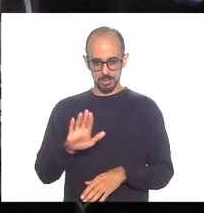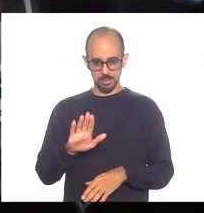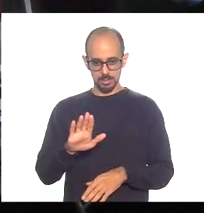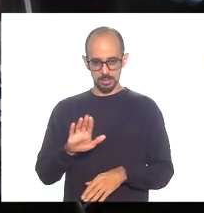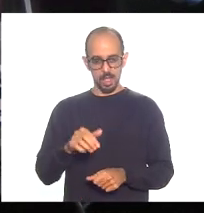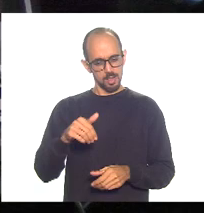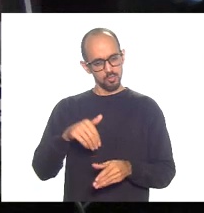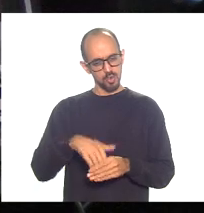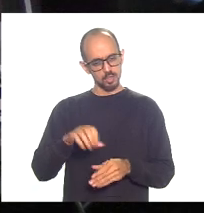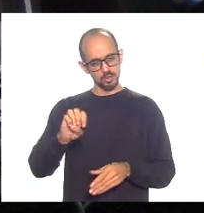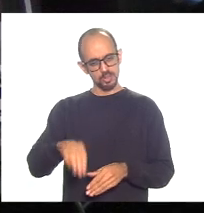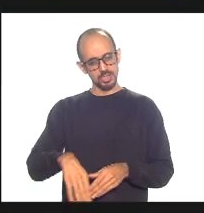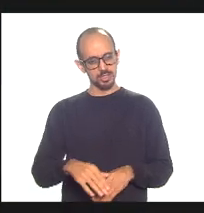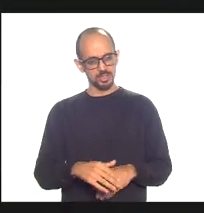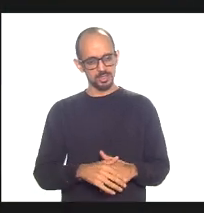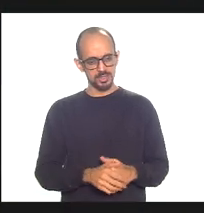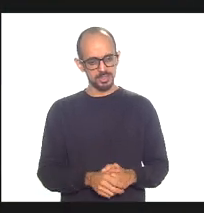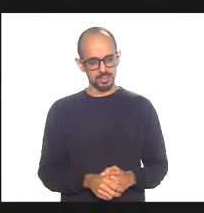Voto sim, presidente.